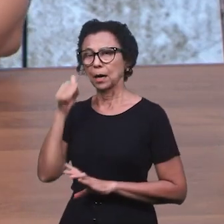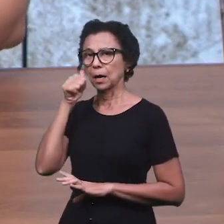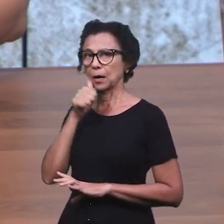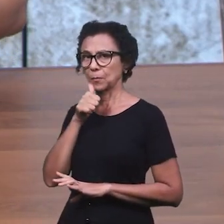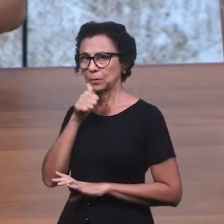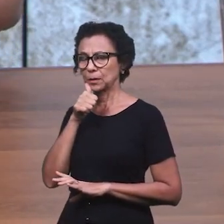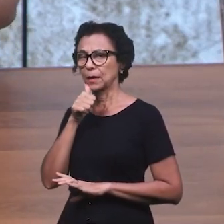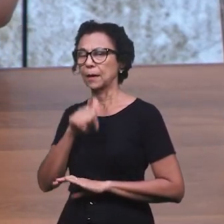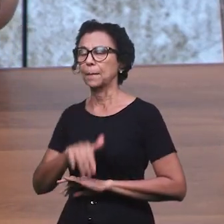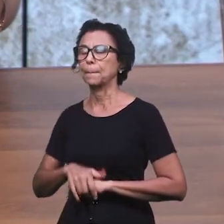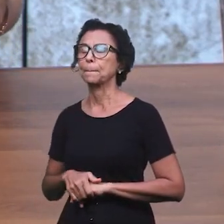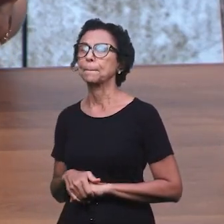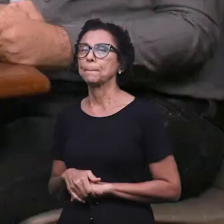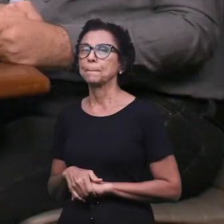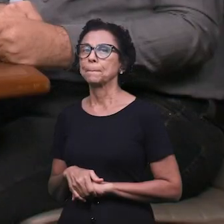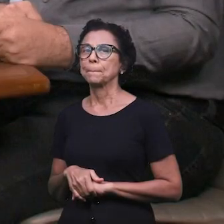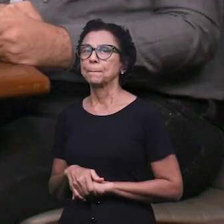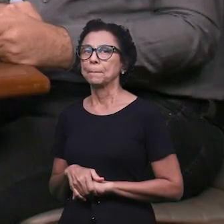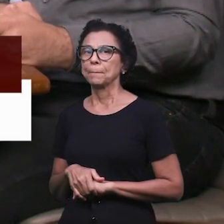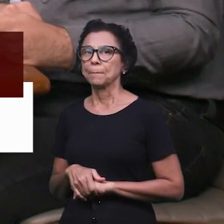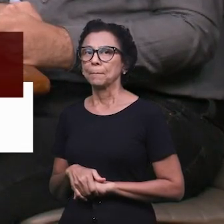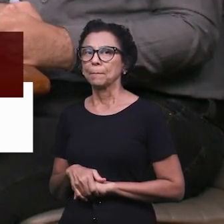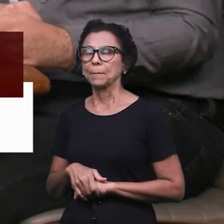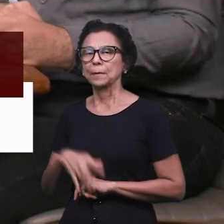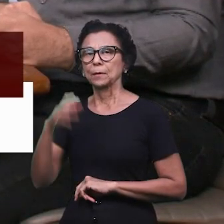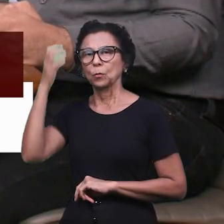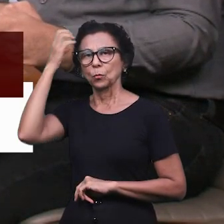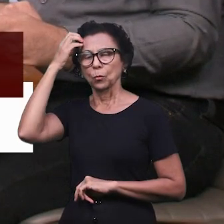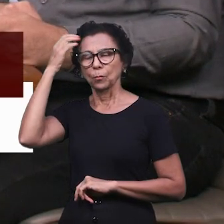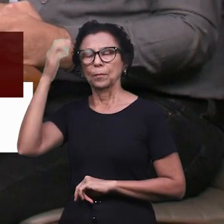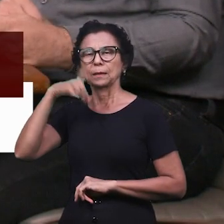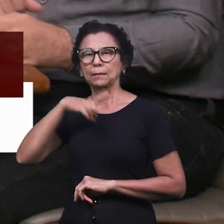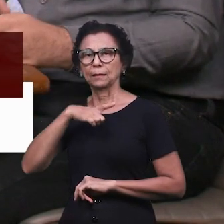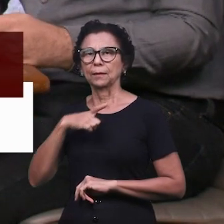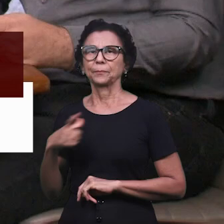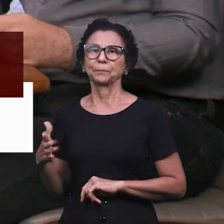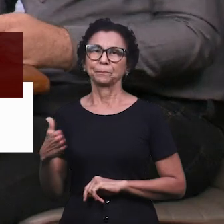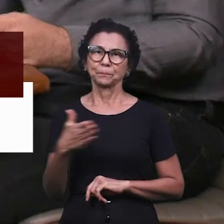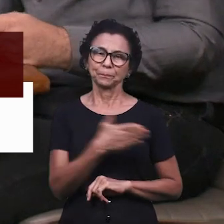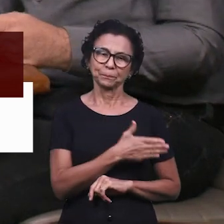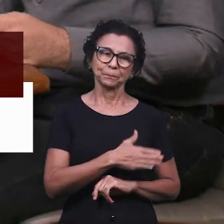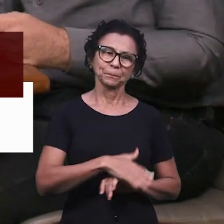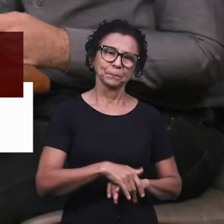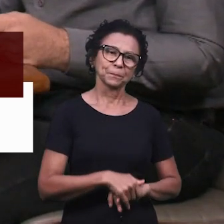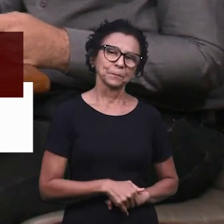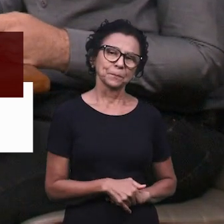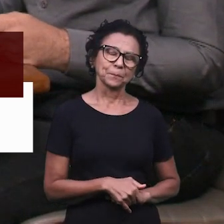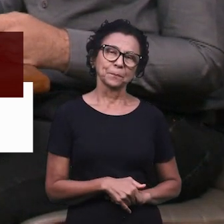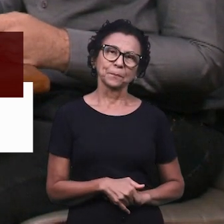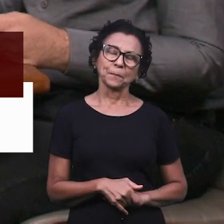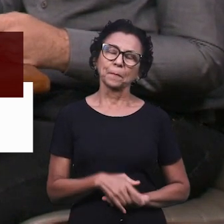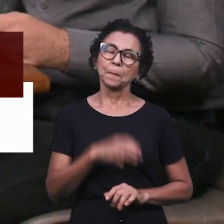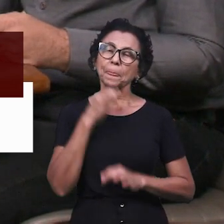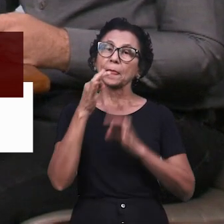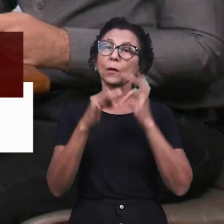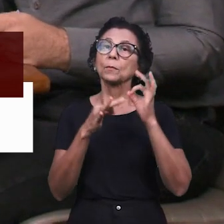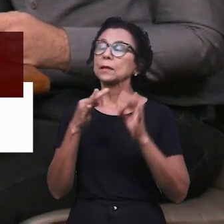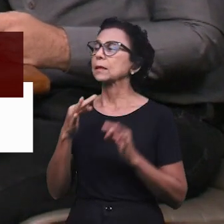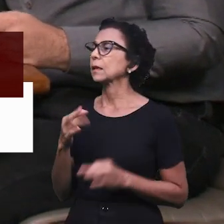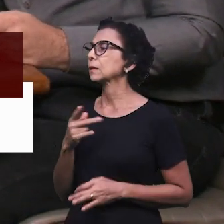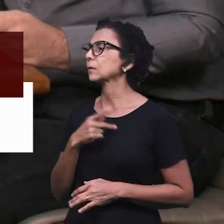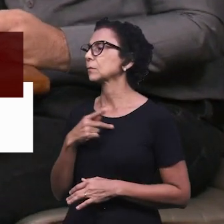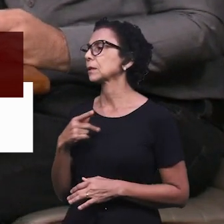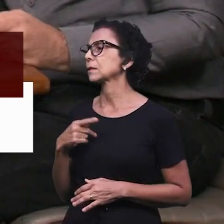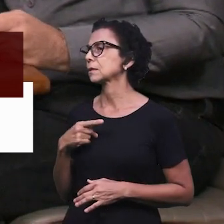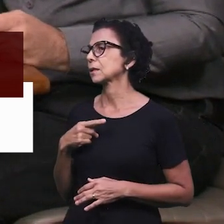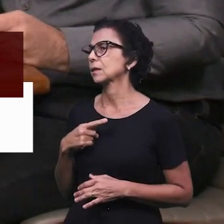Amém? Terminamos aqui, pastor, a leitura do capítulo 5, que nós podemos comentar aqui, pastor? Para nós,